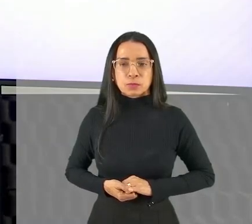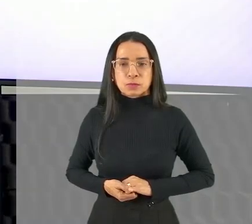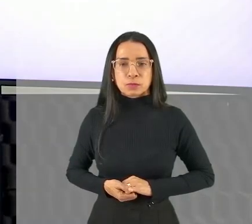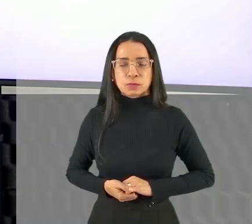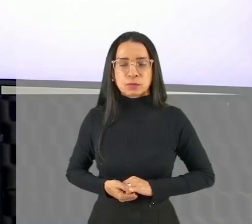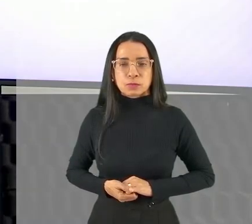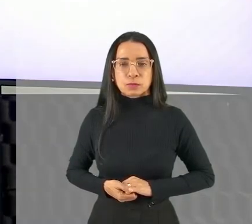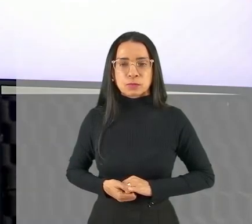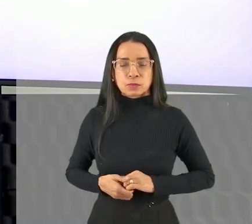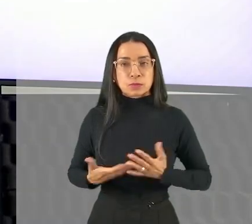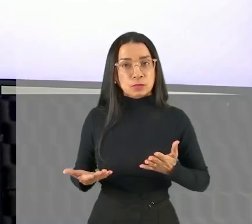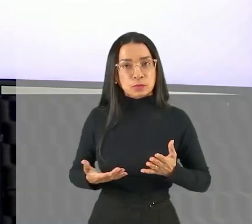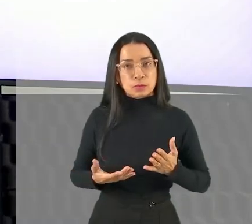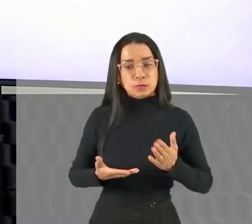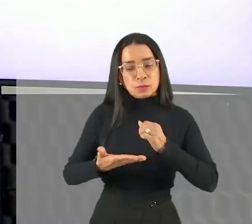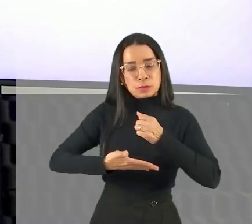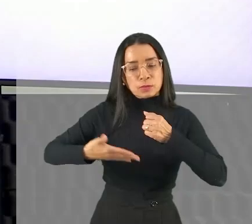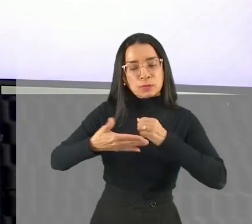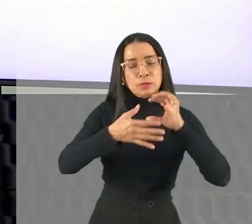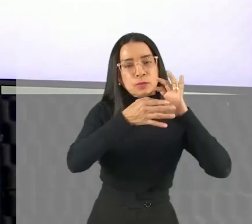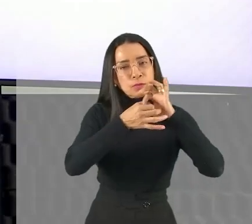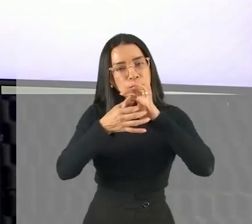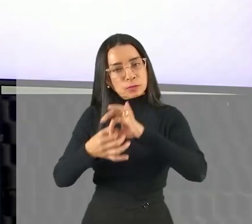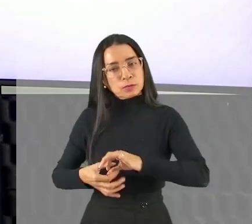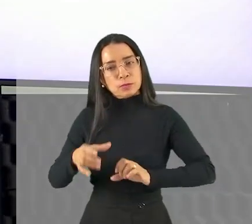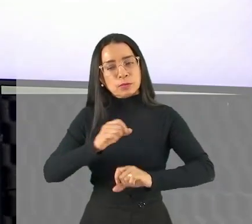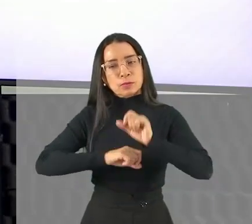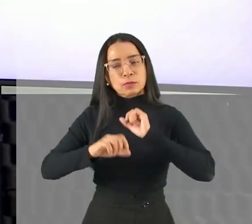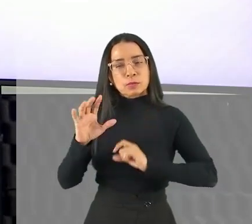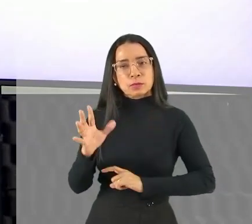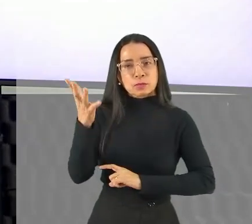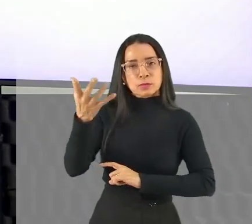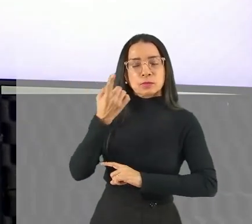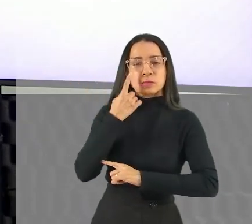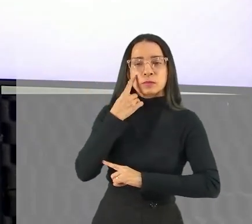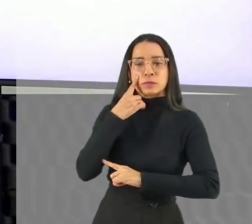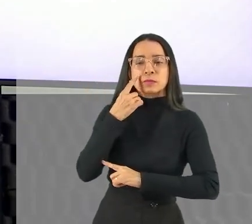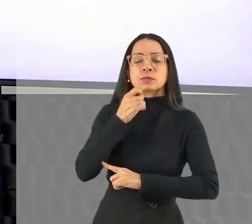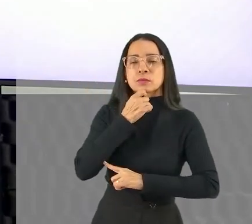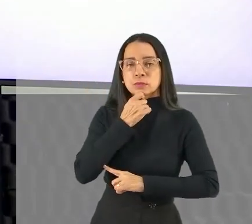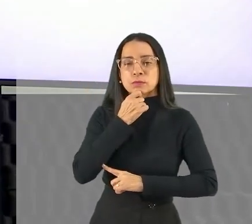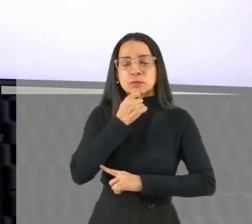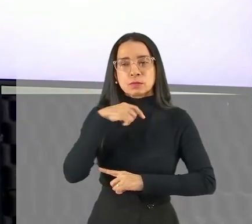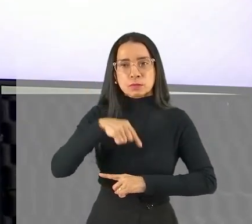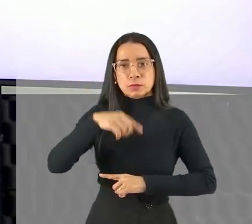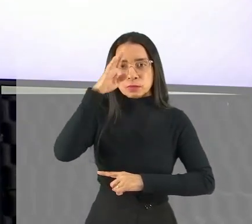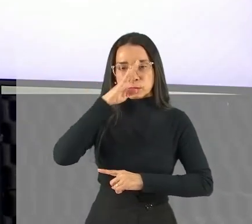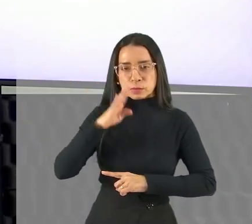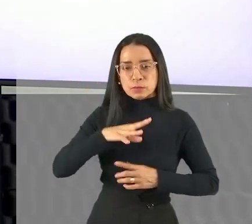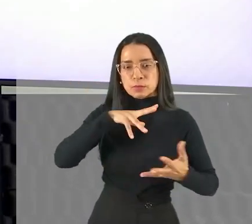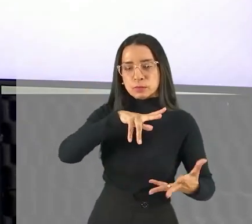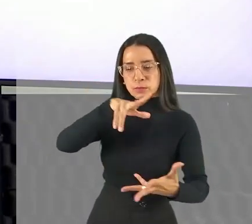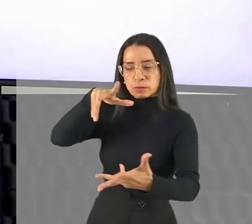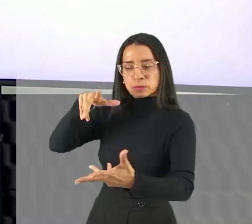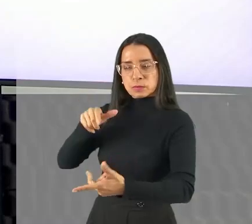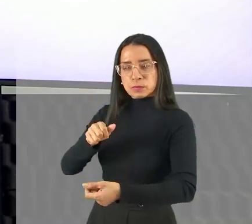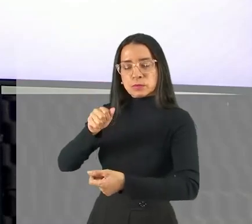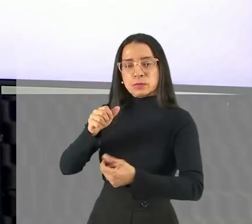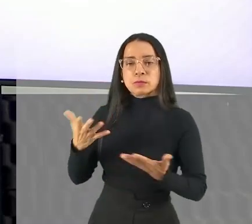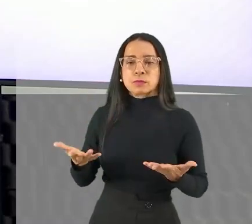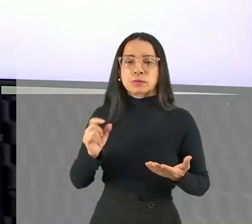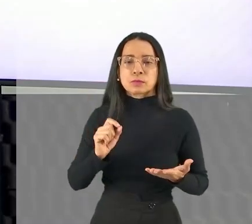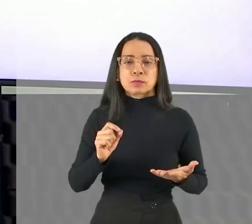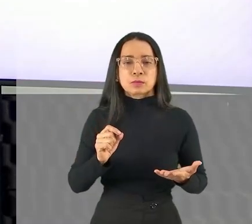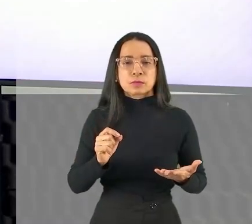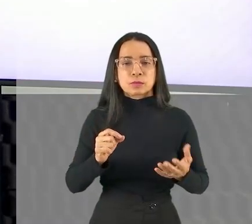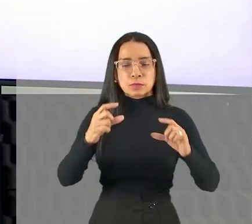Com base nisso, nesse contexto, nessa situação que a gente vê ainda no Brasil, no mundo de forma geral, a gente